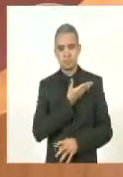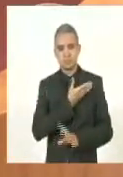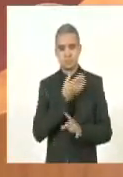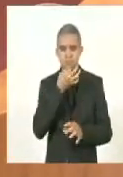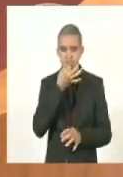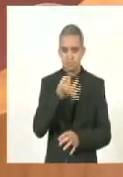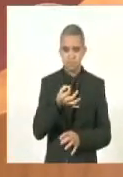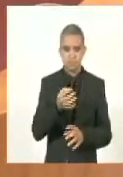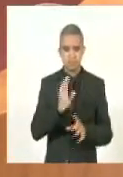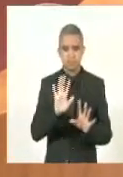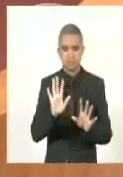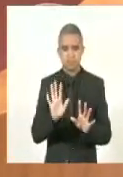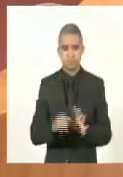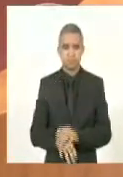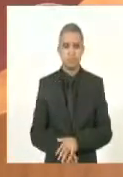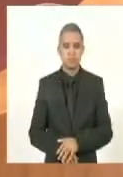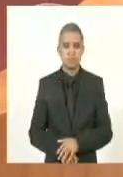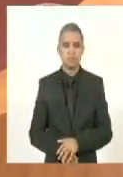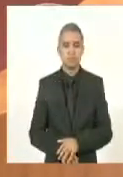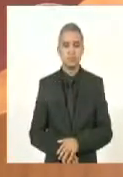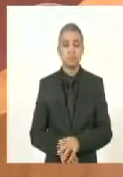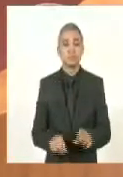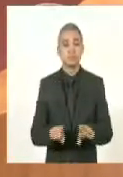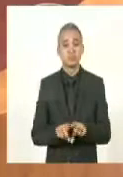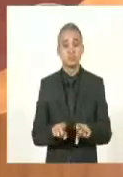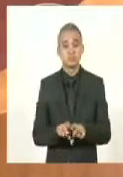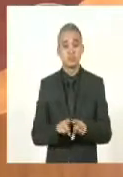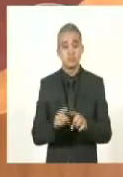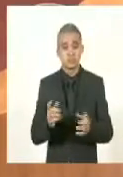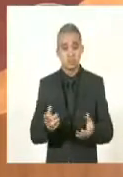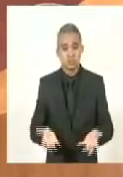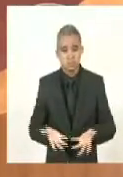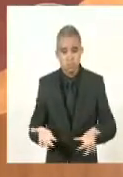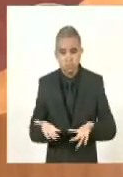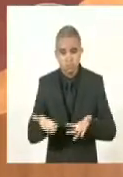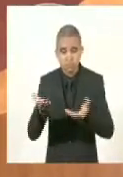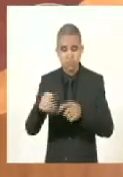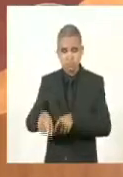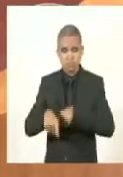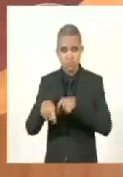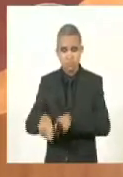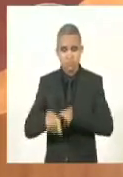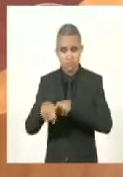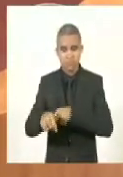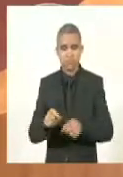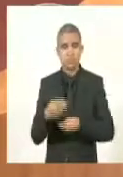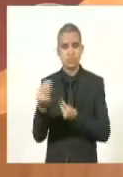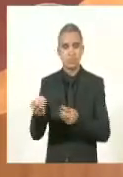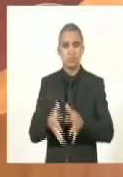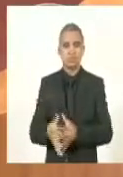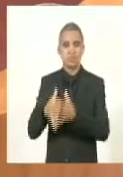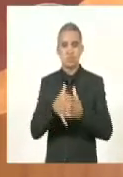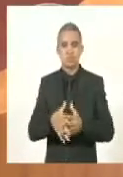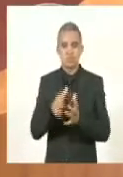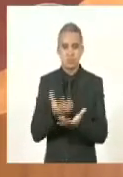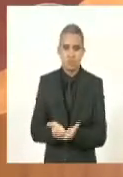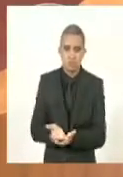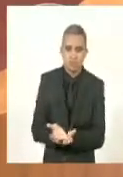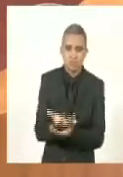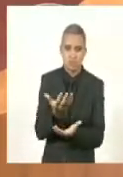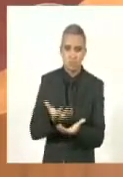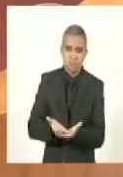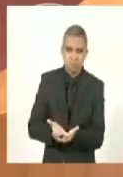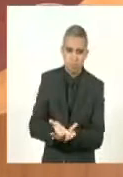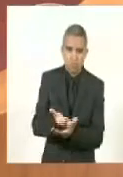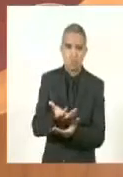só para finalizar. Incentiva a produção, entrega de tratores, patrulha mecanizada. Estas patrulhas mecanizadas, elas